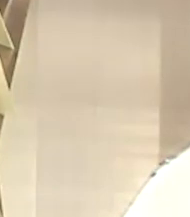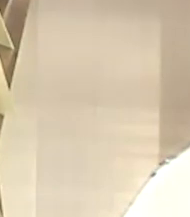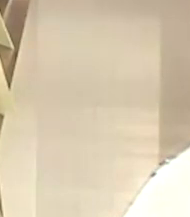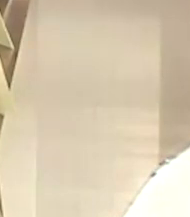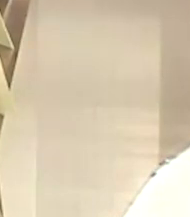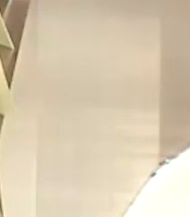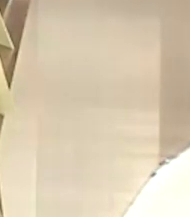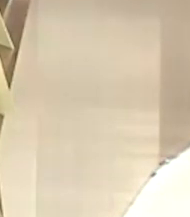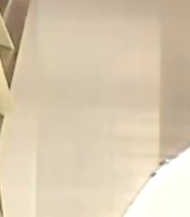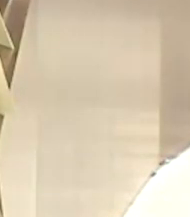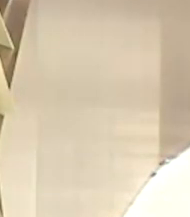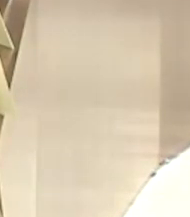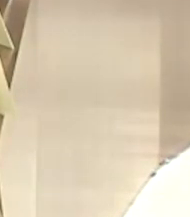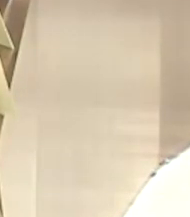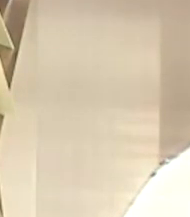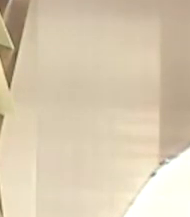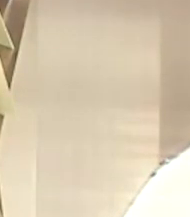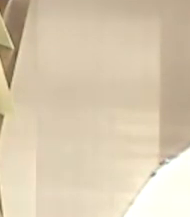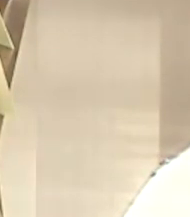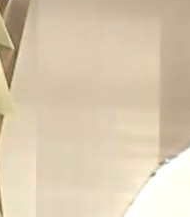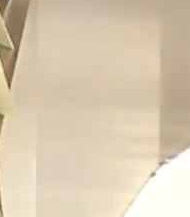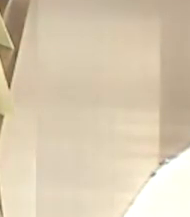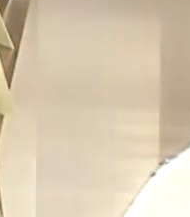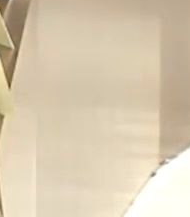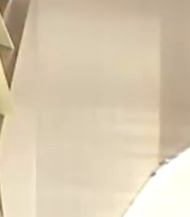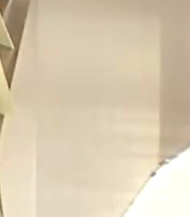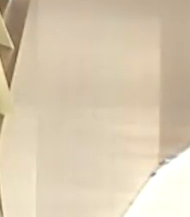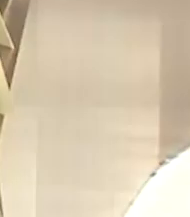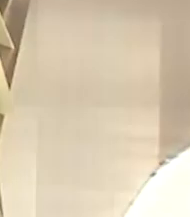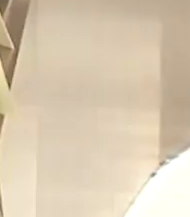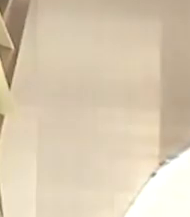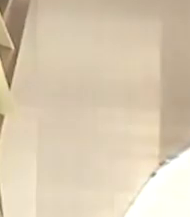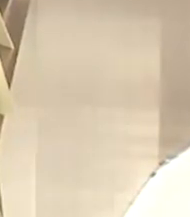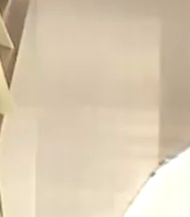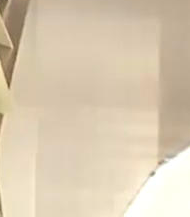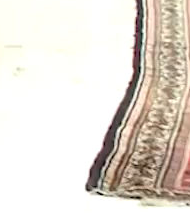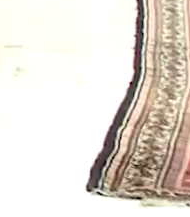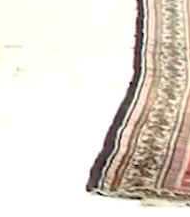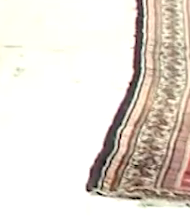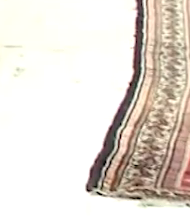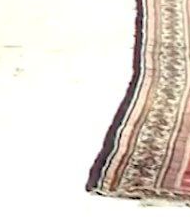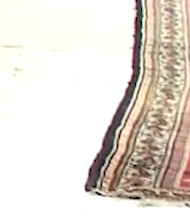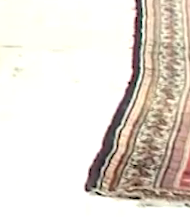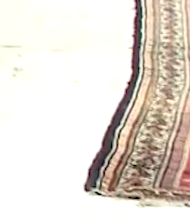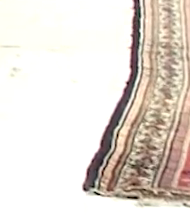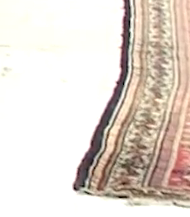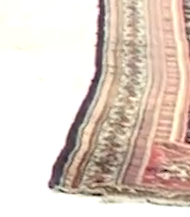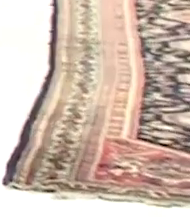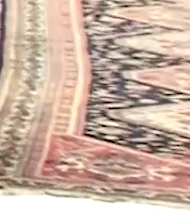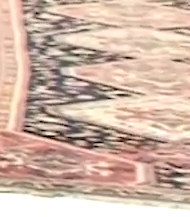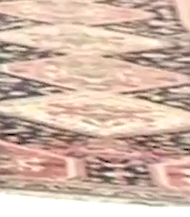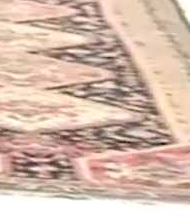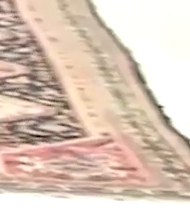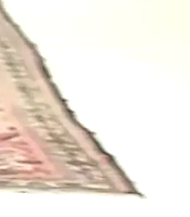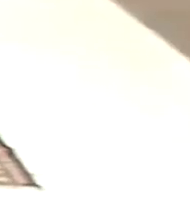quando Bolsonaro orientou um seu apoiante a esquecer o Partido Social Liberal, acrescentando que Luciano Bivar de partida.